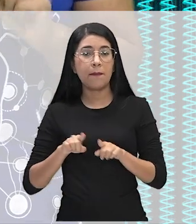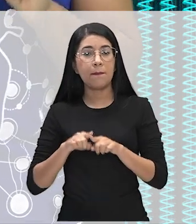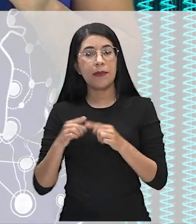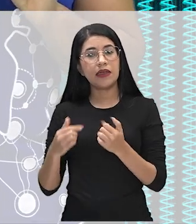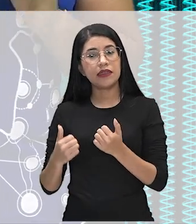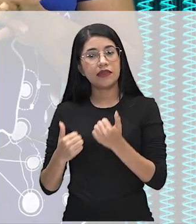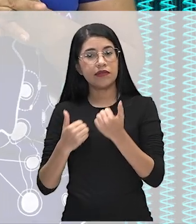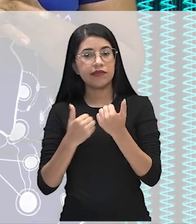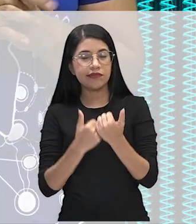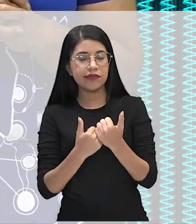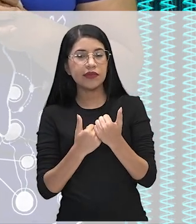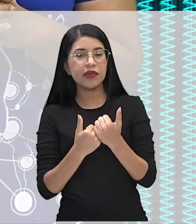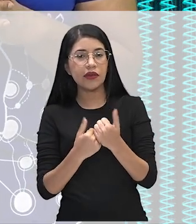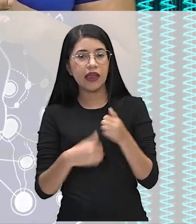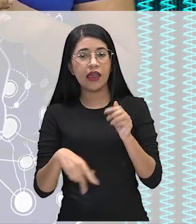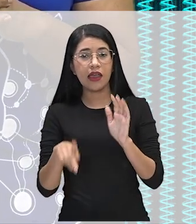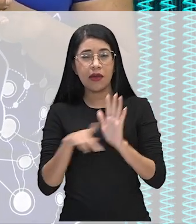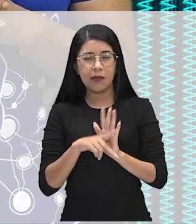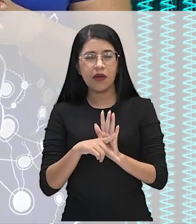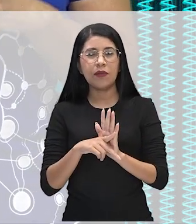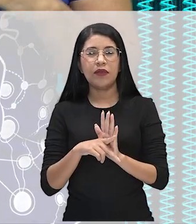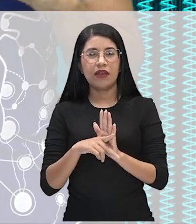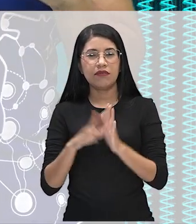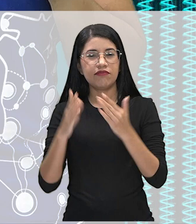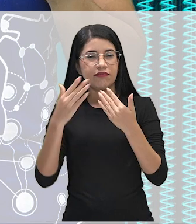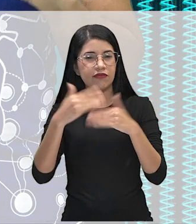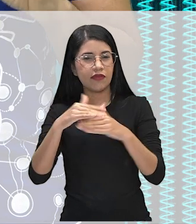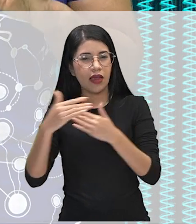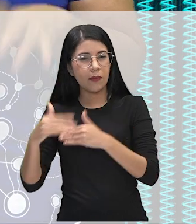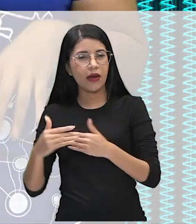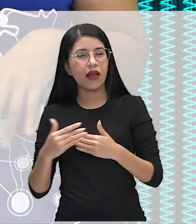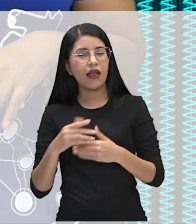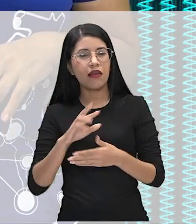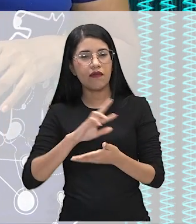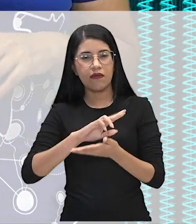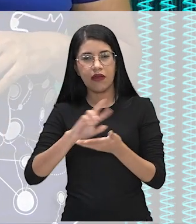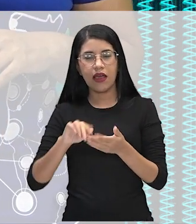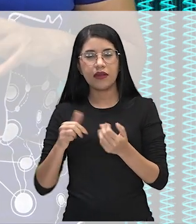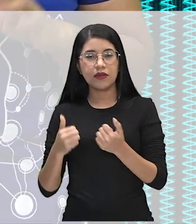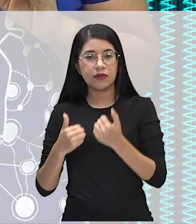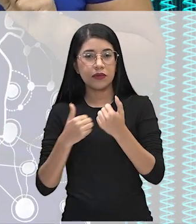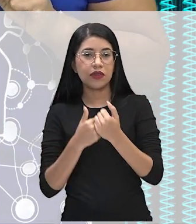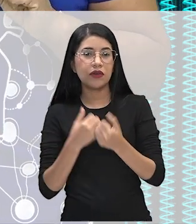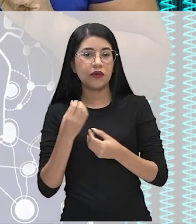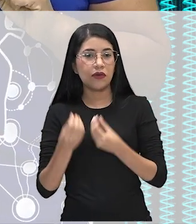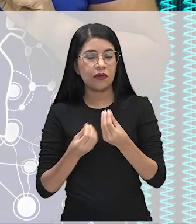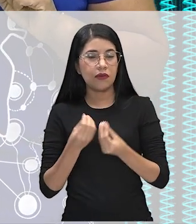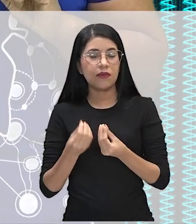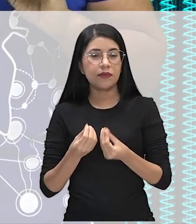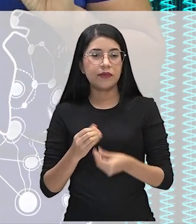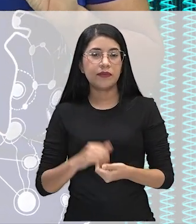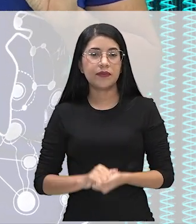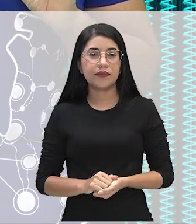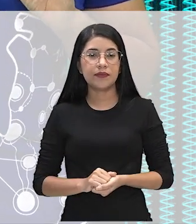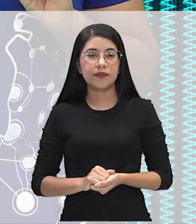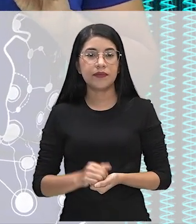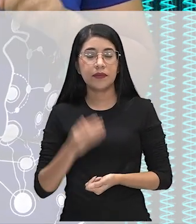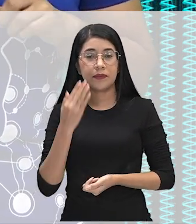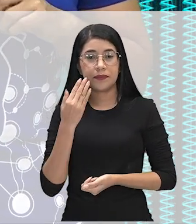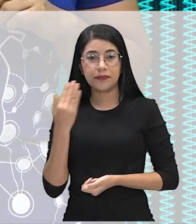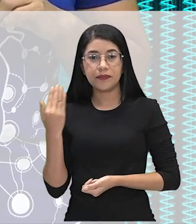isso aqui é bem típico de avaliações, tá, gente? Essa substituição, tá? Vejam comigo. Aqui, ó, eu